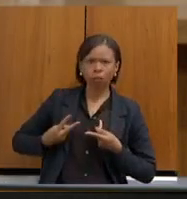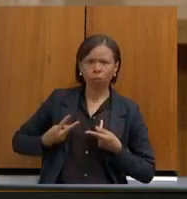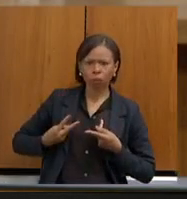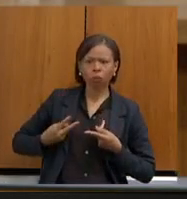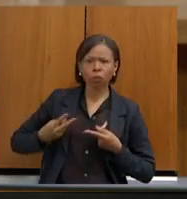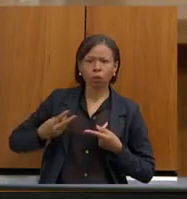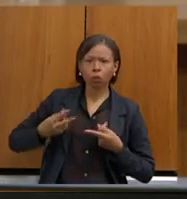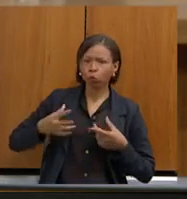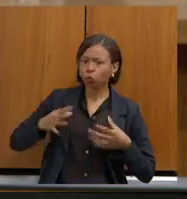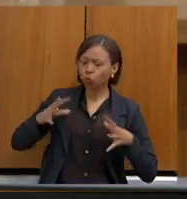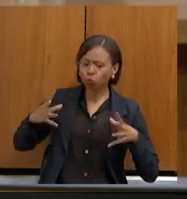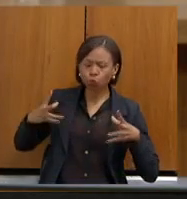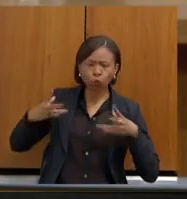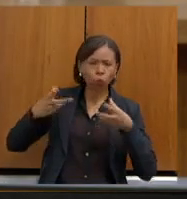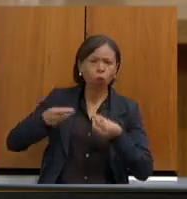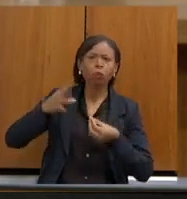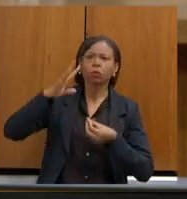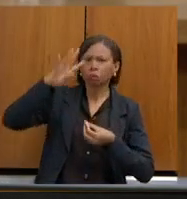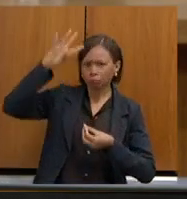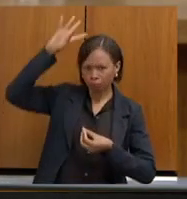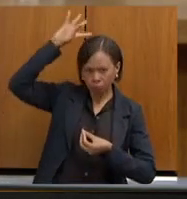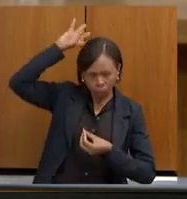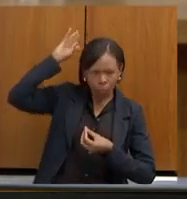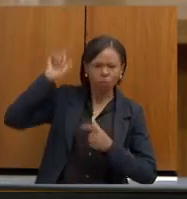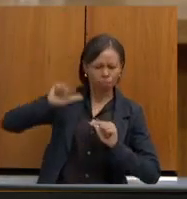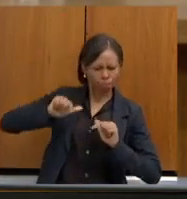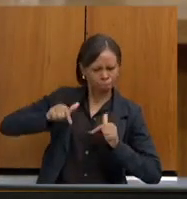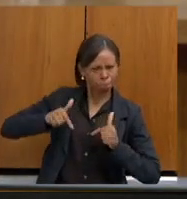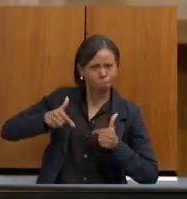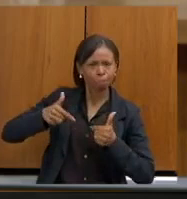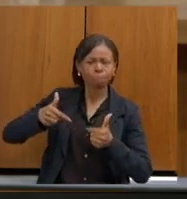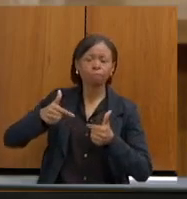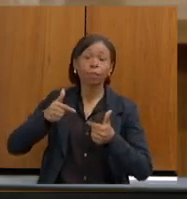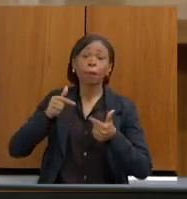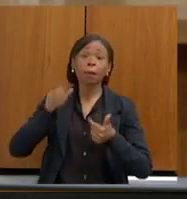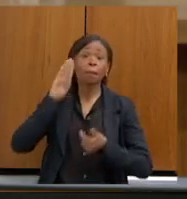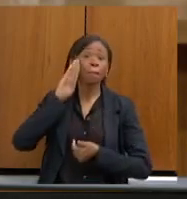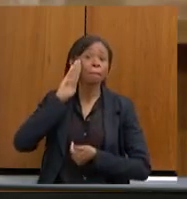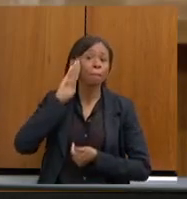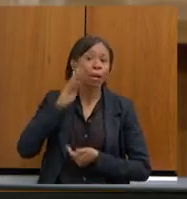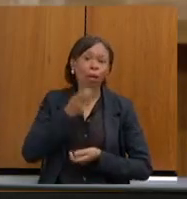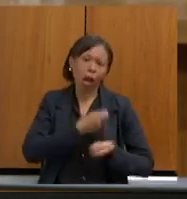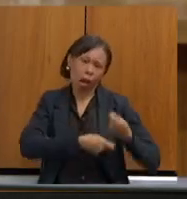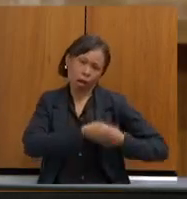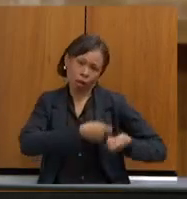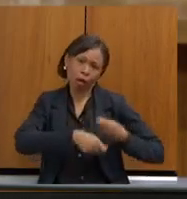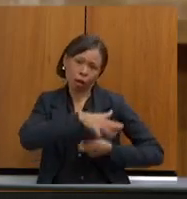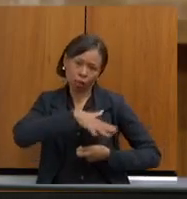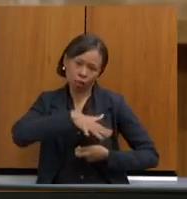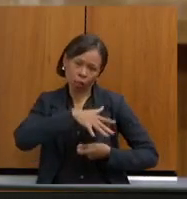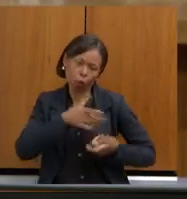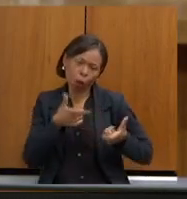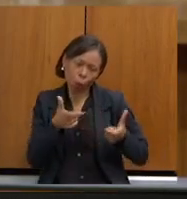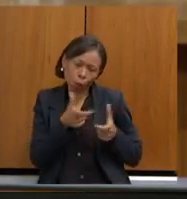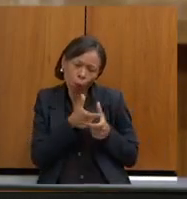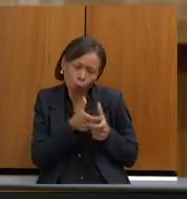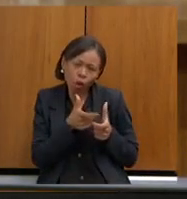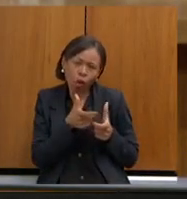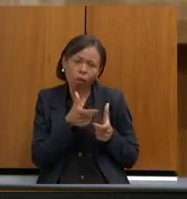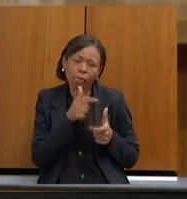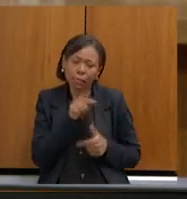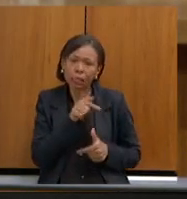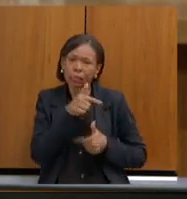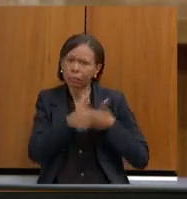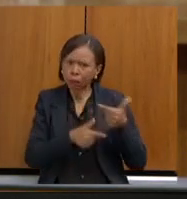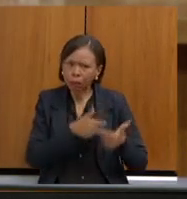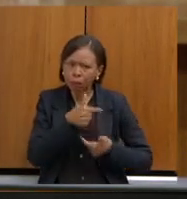Militares e com destaque para nossa administração que é enxuta e que trabalha de